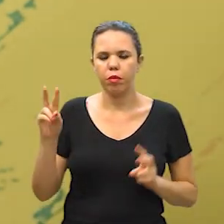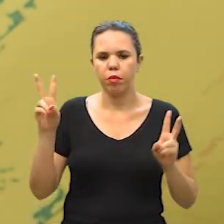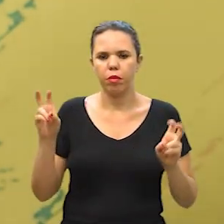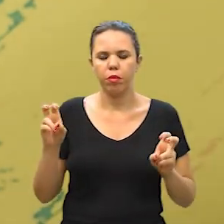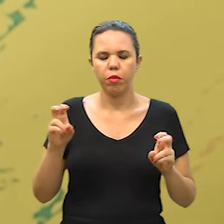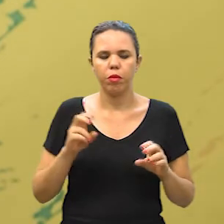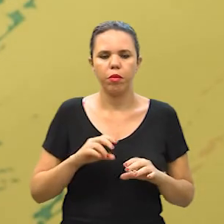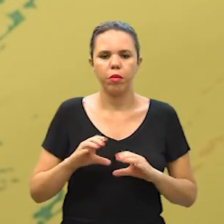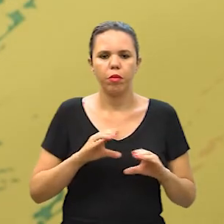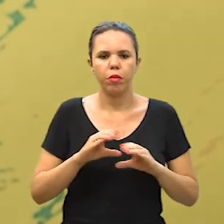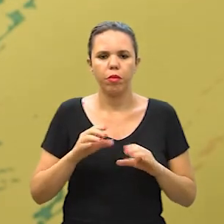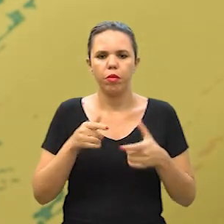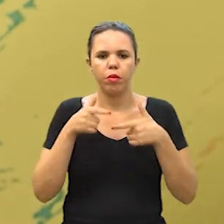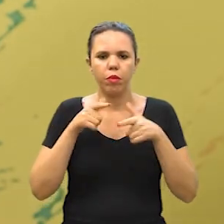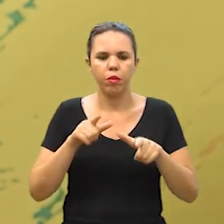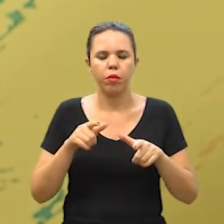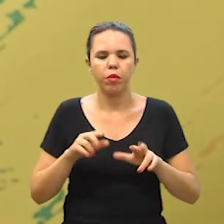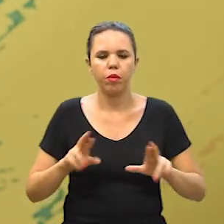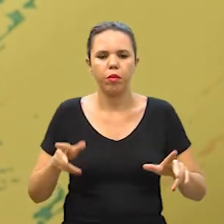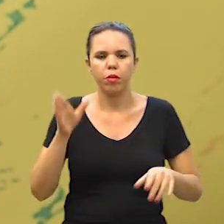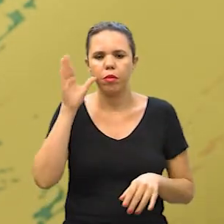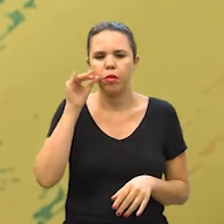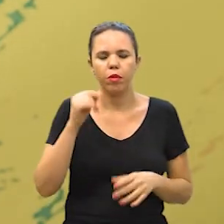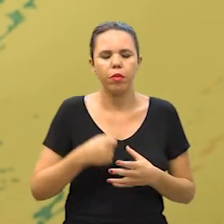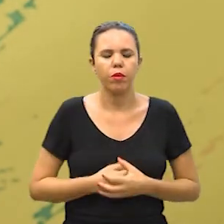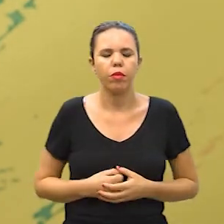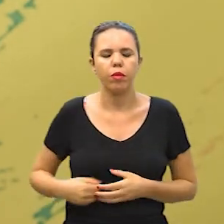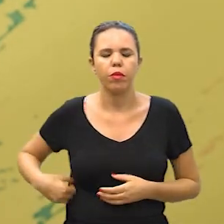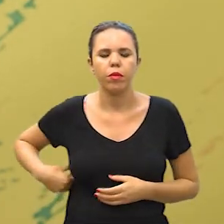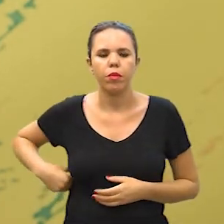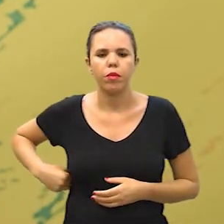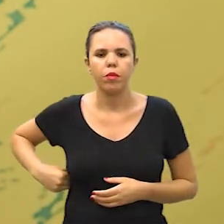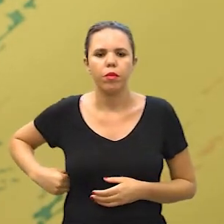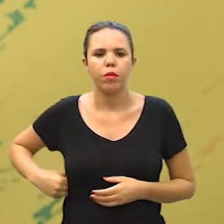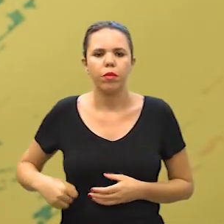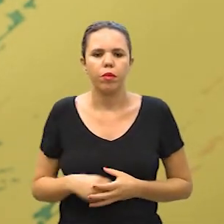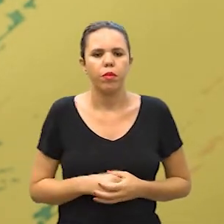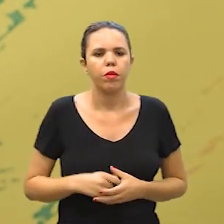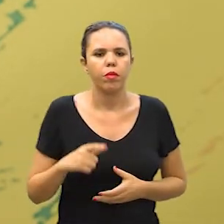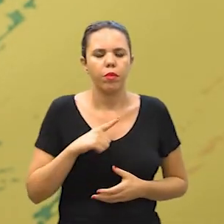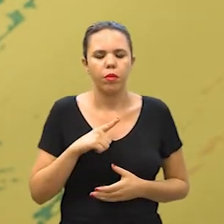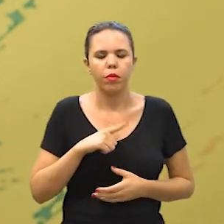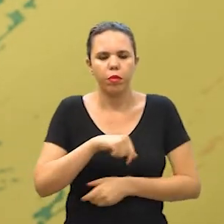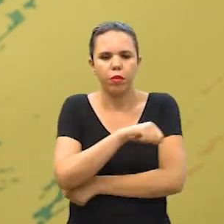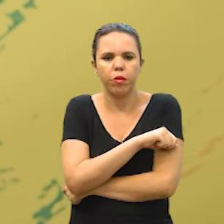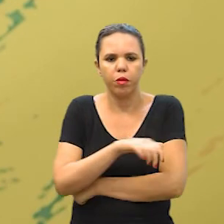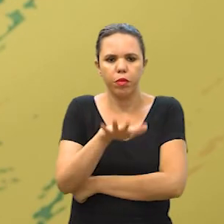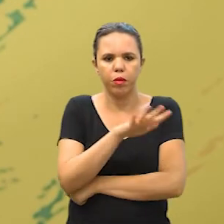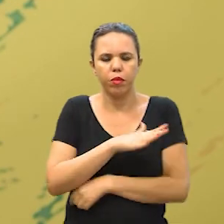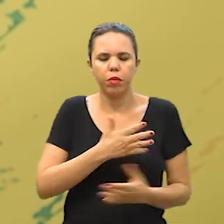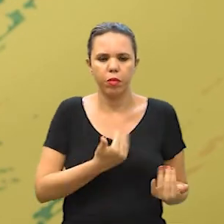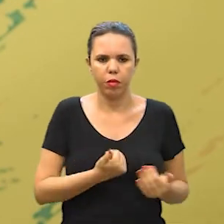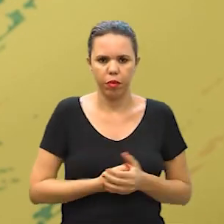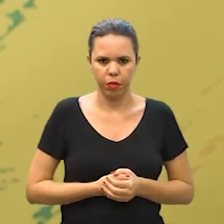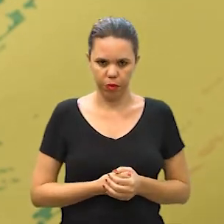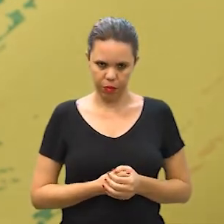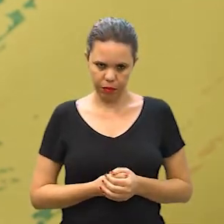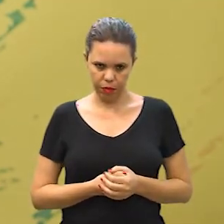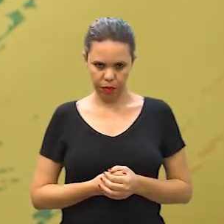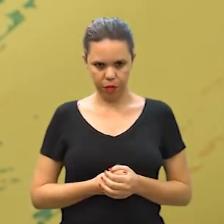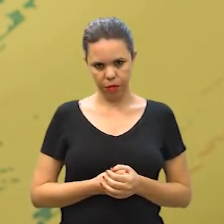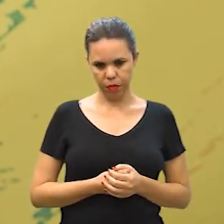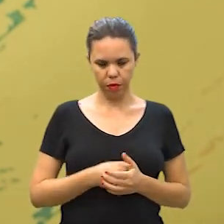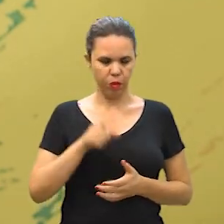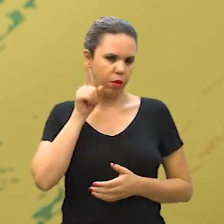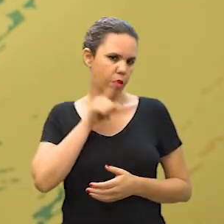de intercâmbio. Uma curiosidade minha aqui, cara. Tem estudante, tem jovem que, vamos supor,